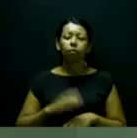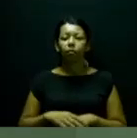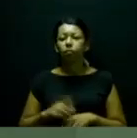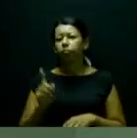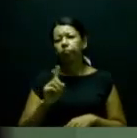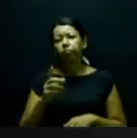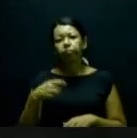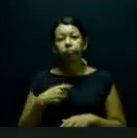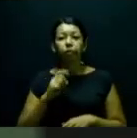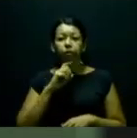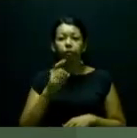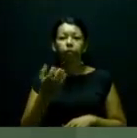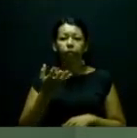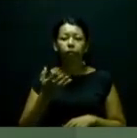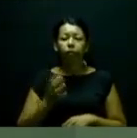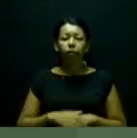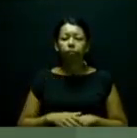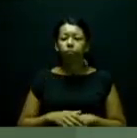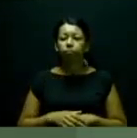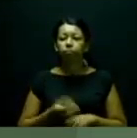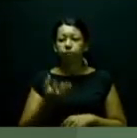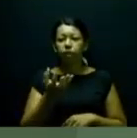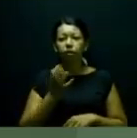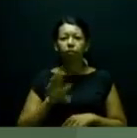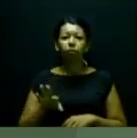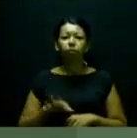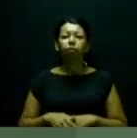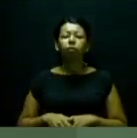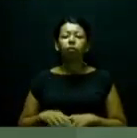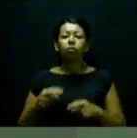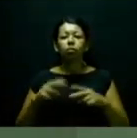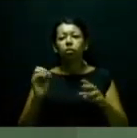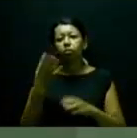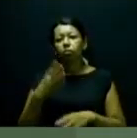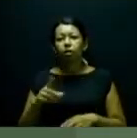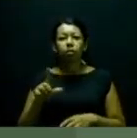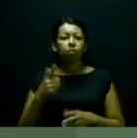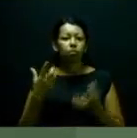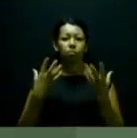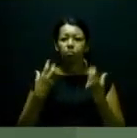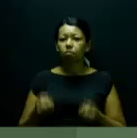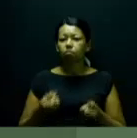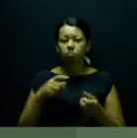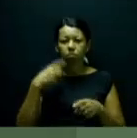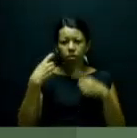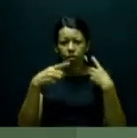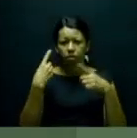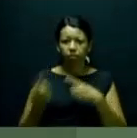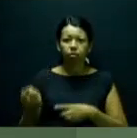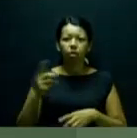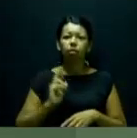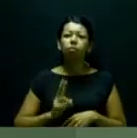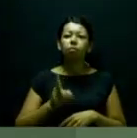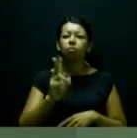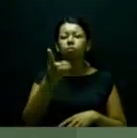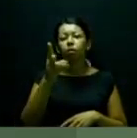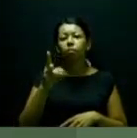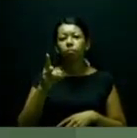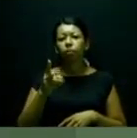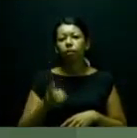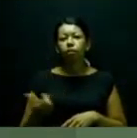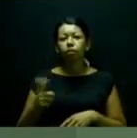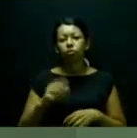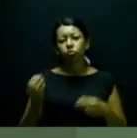obscura, né? Essas coisas que acontecem aqui, que a gente não concorda de forma nenhuma e que vimos denunciando sempre. E está aí